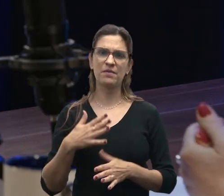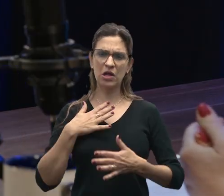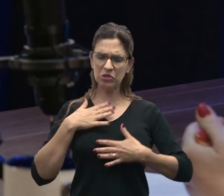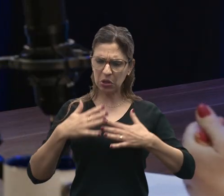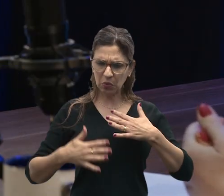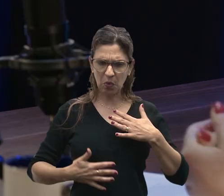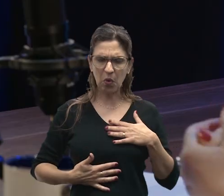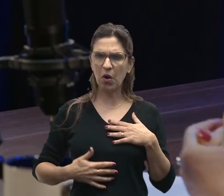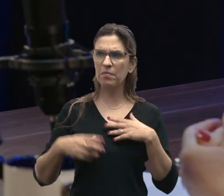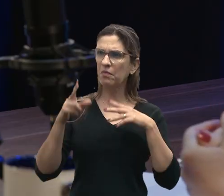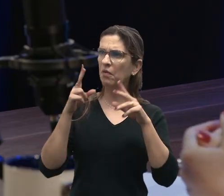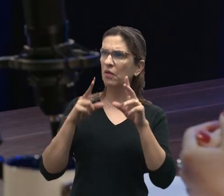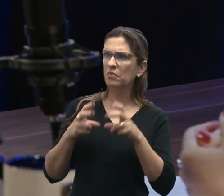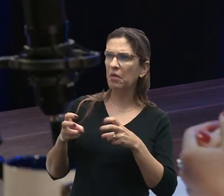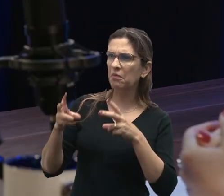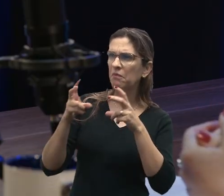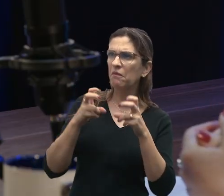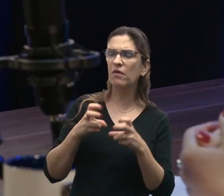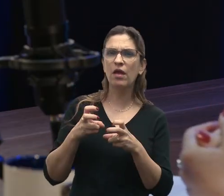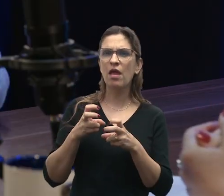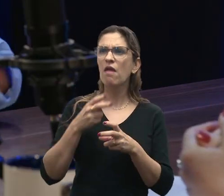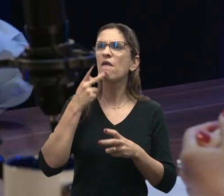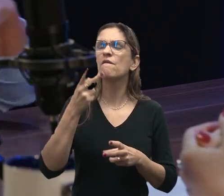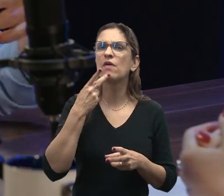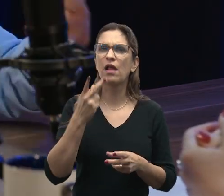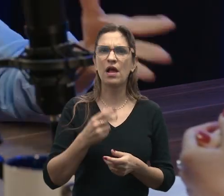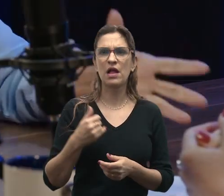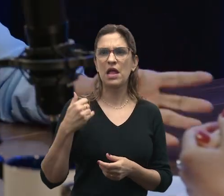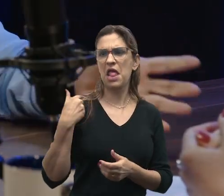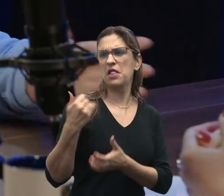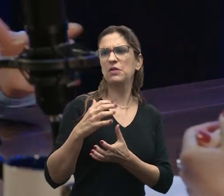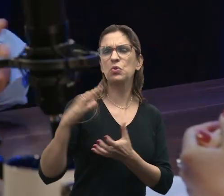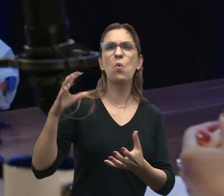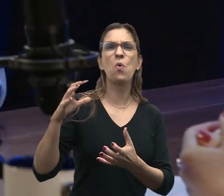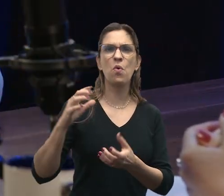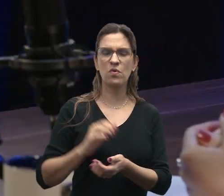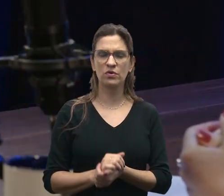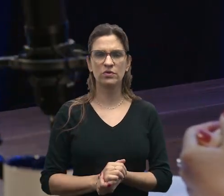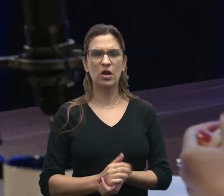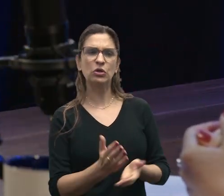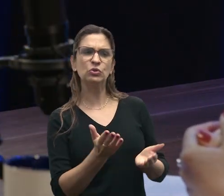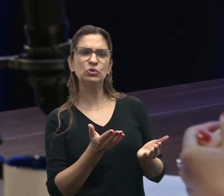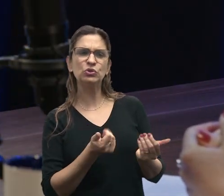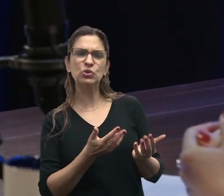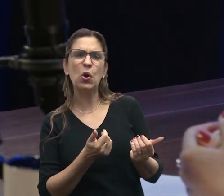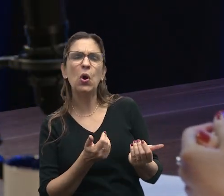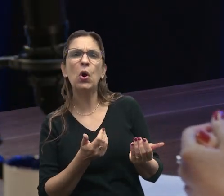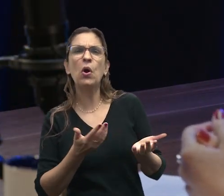expressões. Você é muito idoso, você é muito jovem. Nós temos